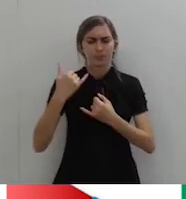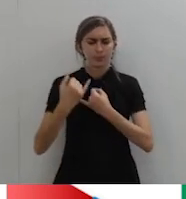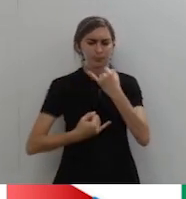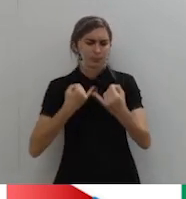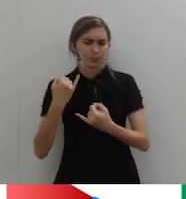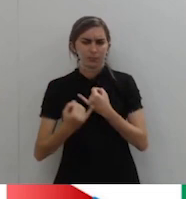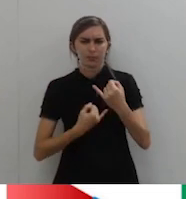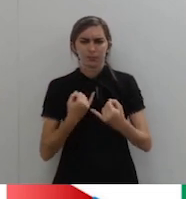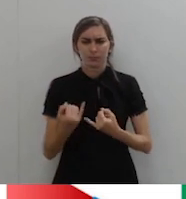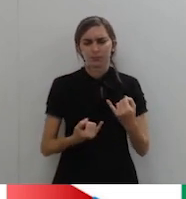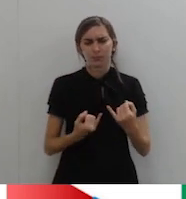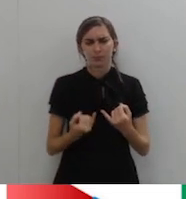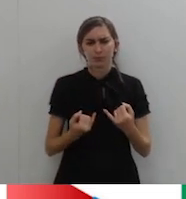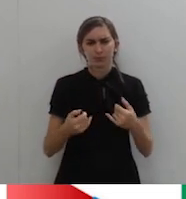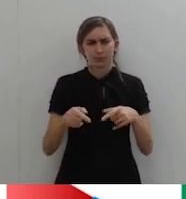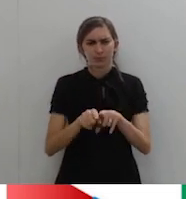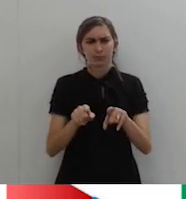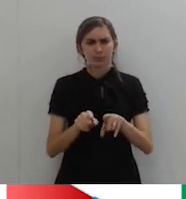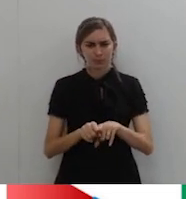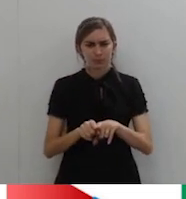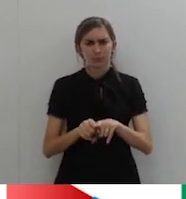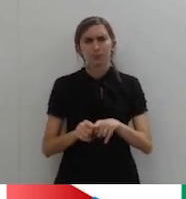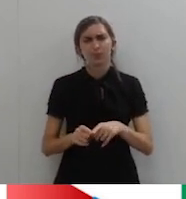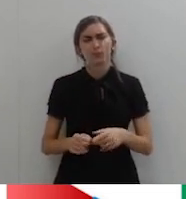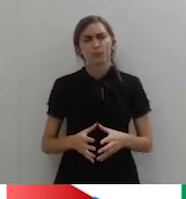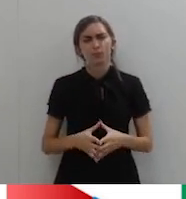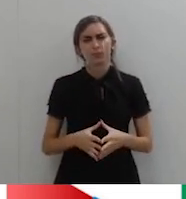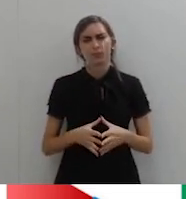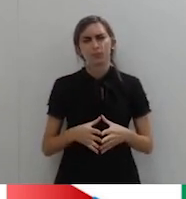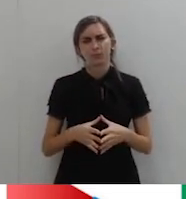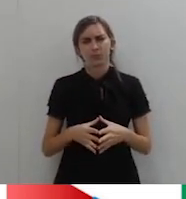que brincavam, de brinquedos também.